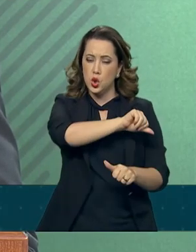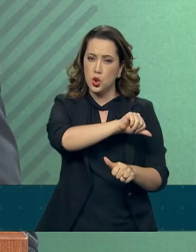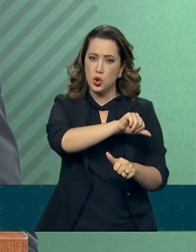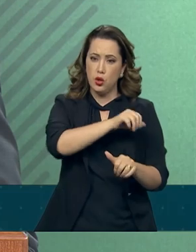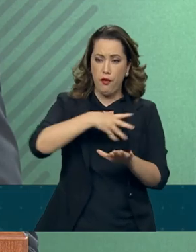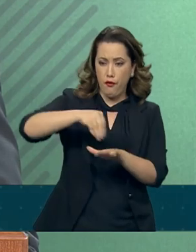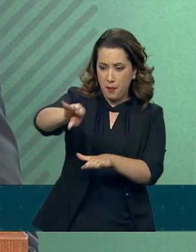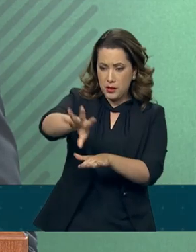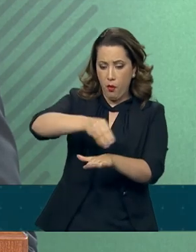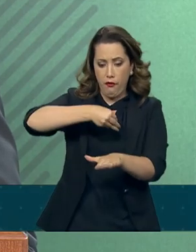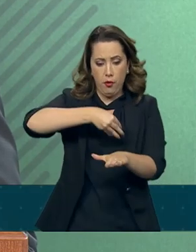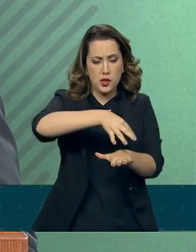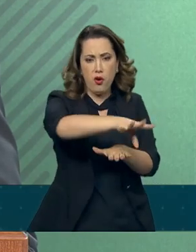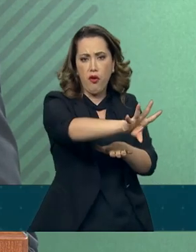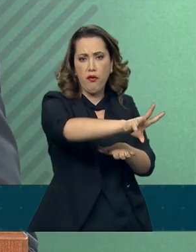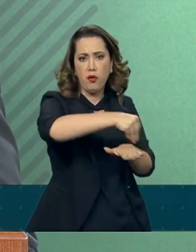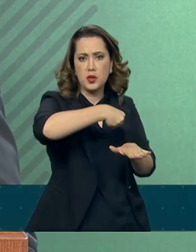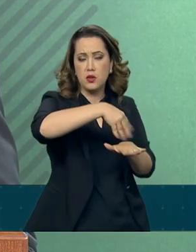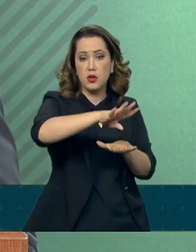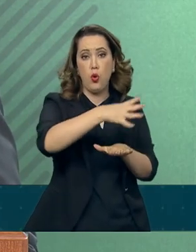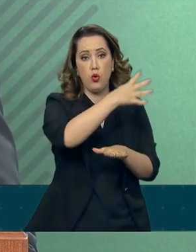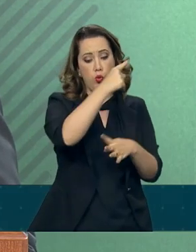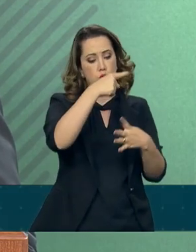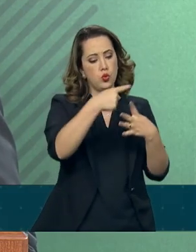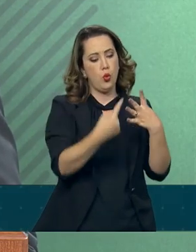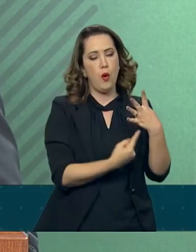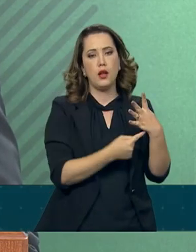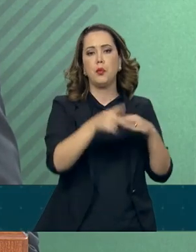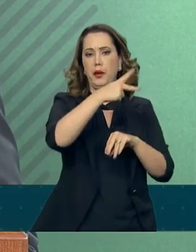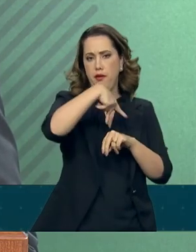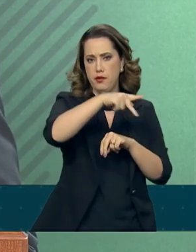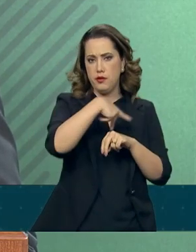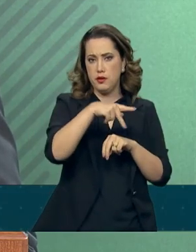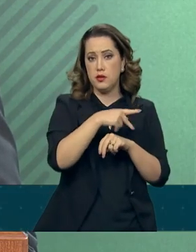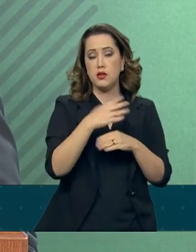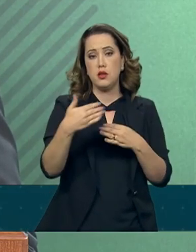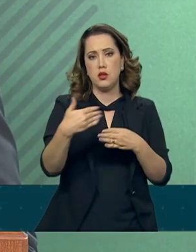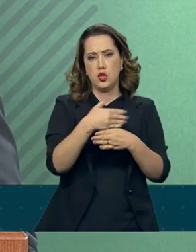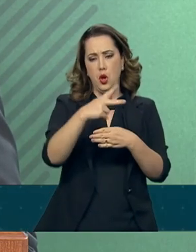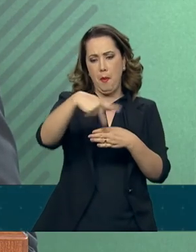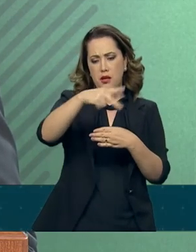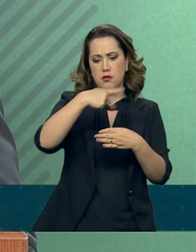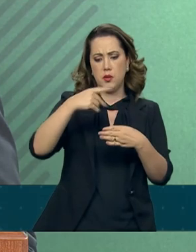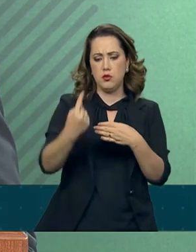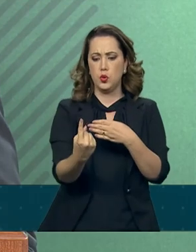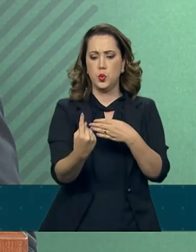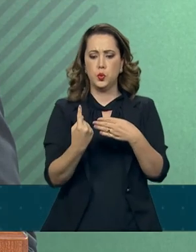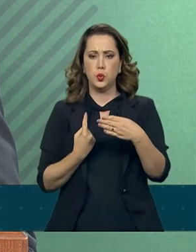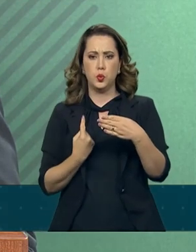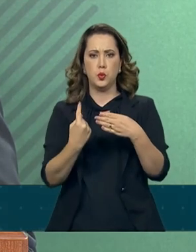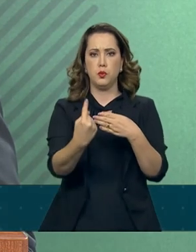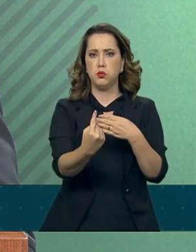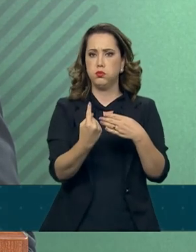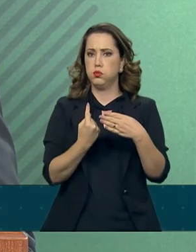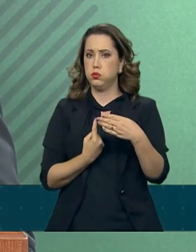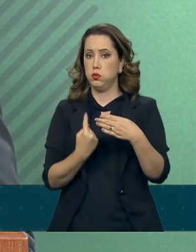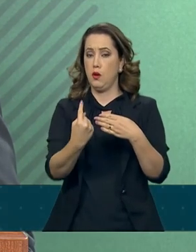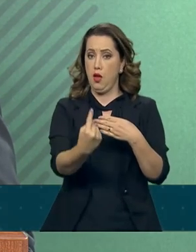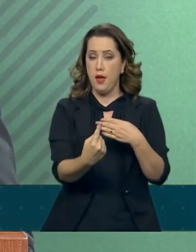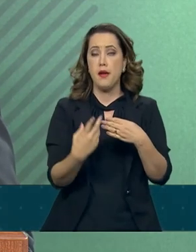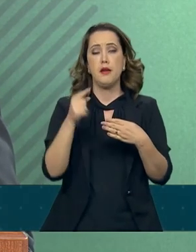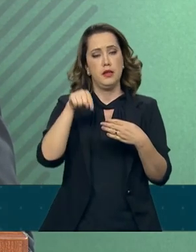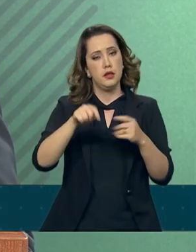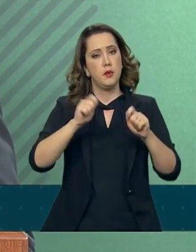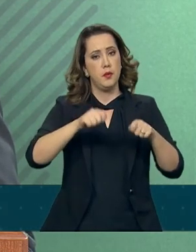migratórias entre os quatro países e outro sobre a possibilidade de brasileiros argentinos uruguaios